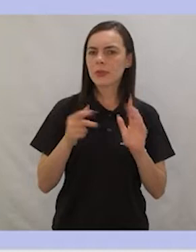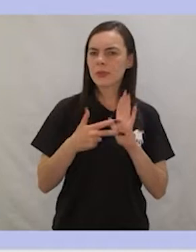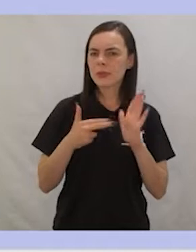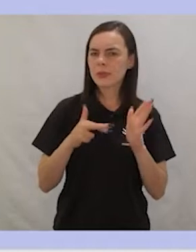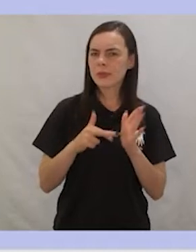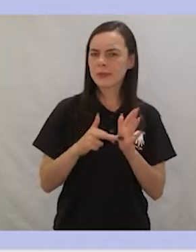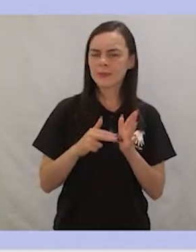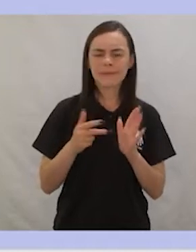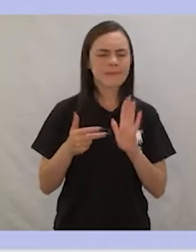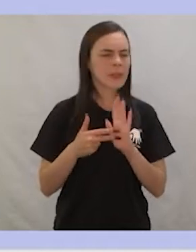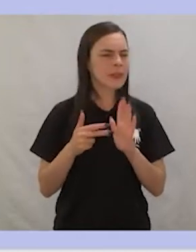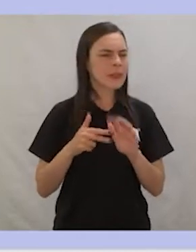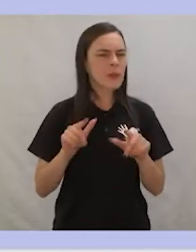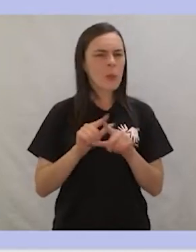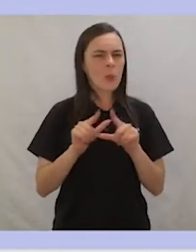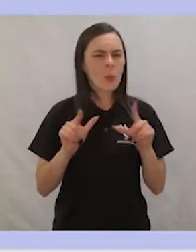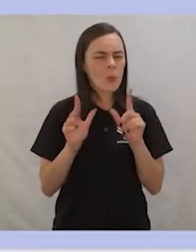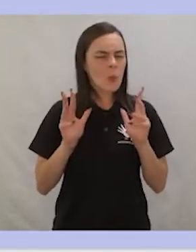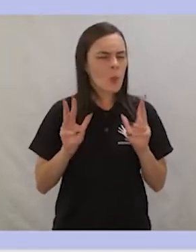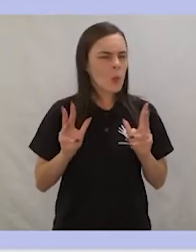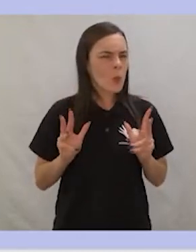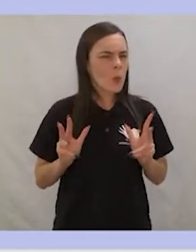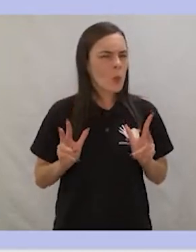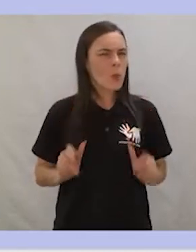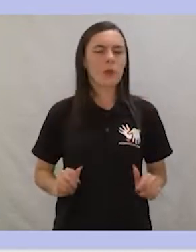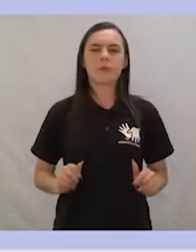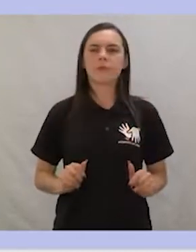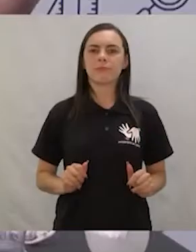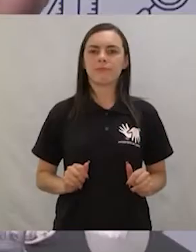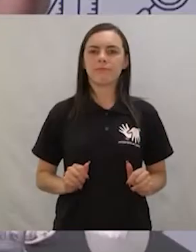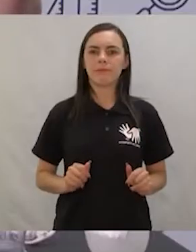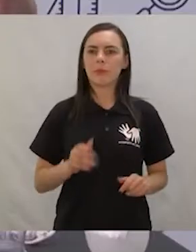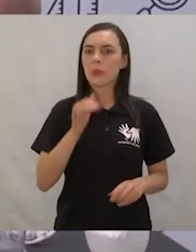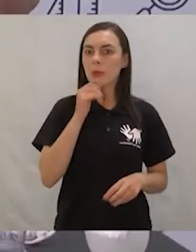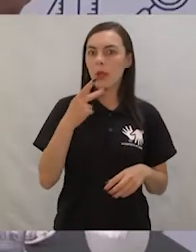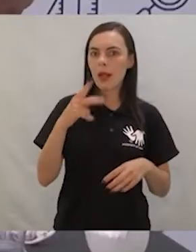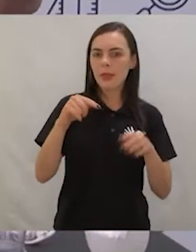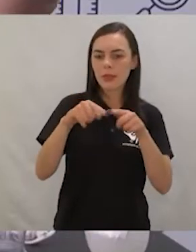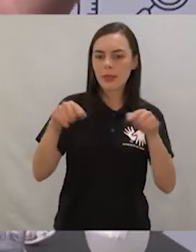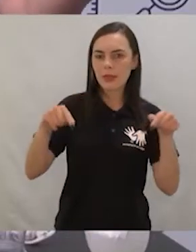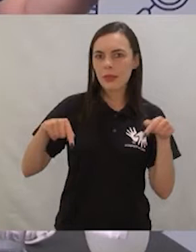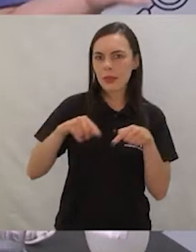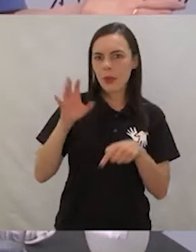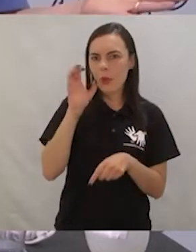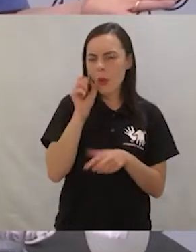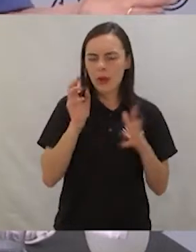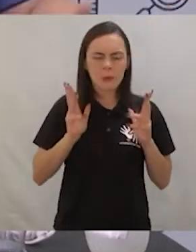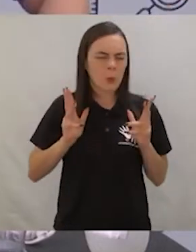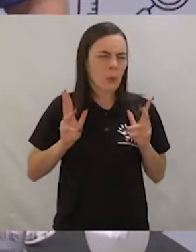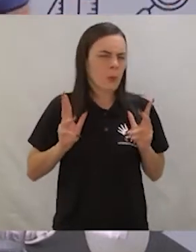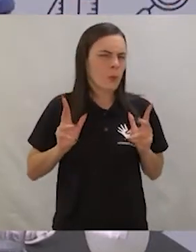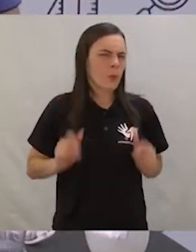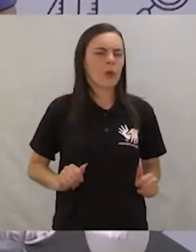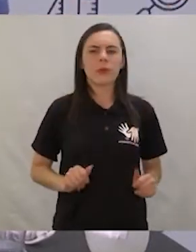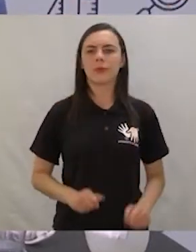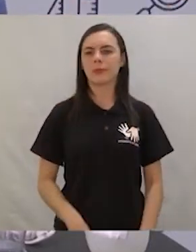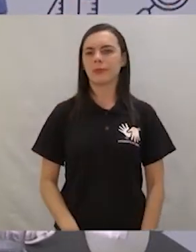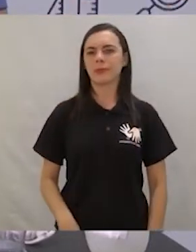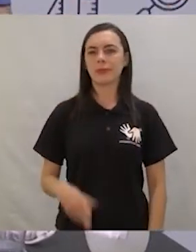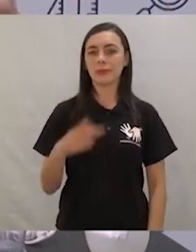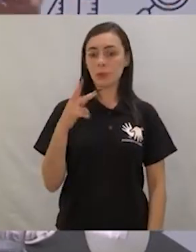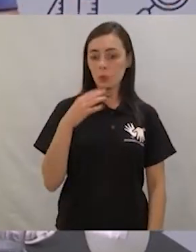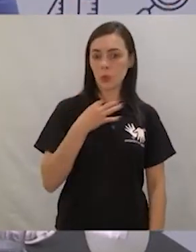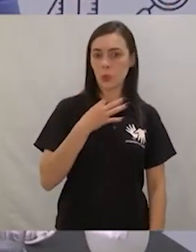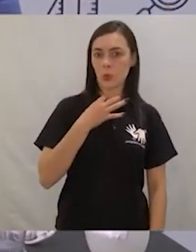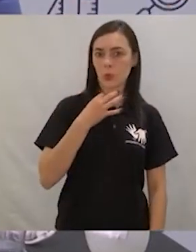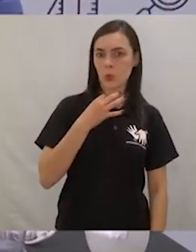limpíssimo? Muito limpo, né? Então, algo que está muito limpo, seu quarto está limpíssimo, sua roupa